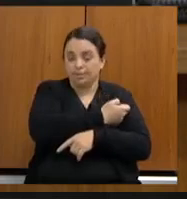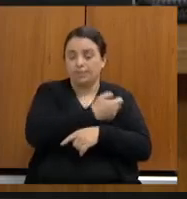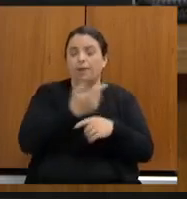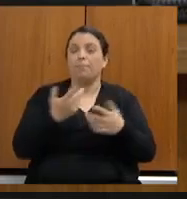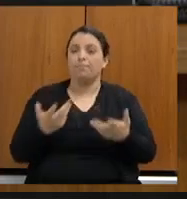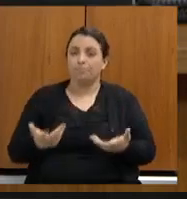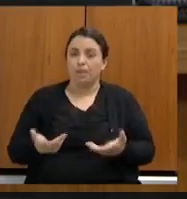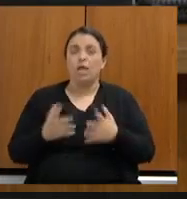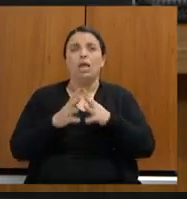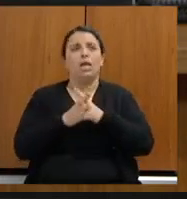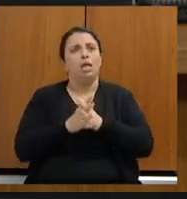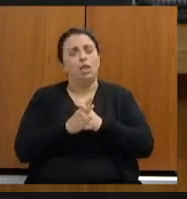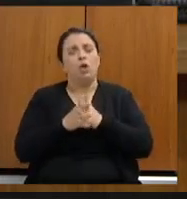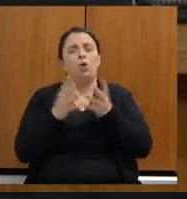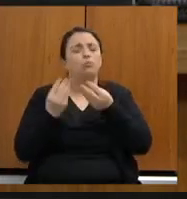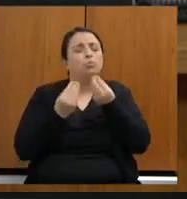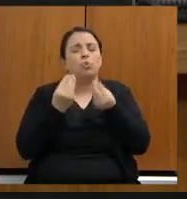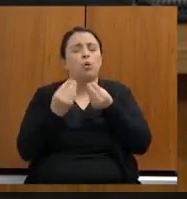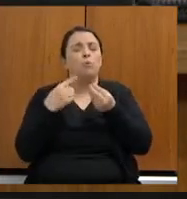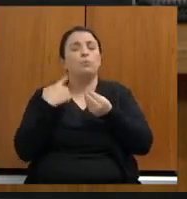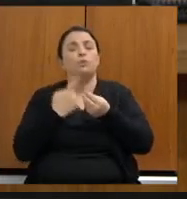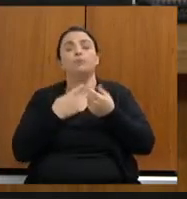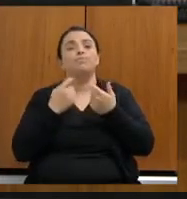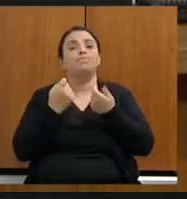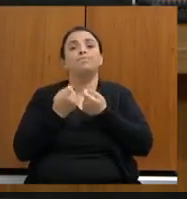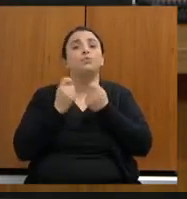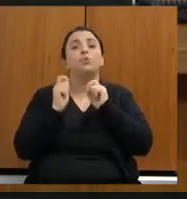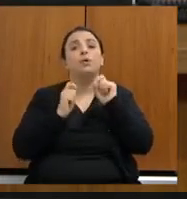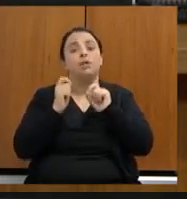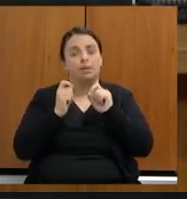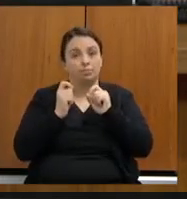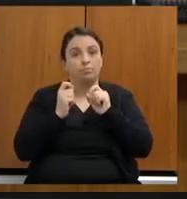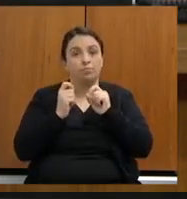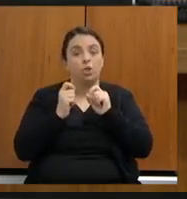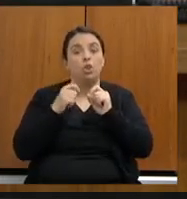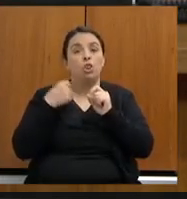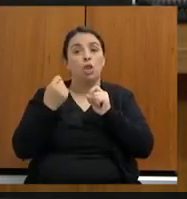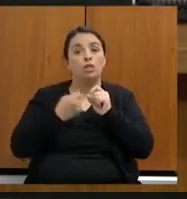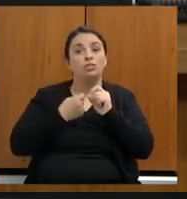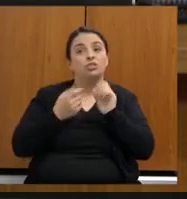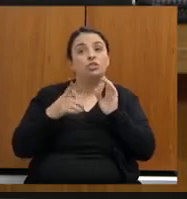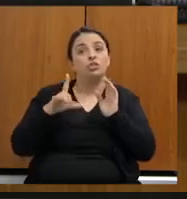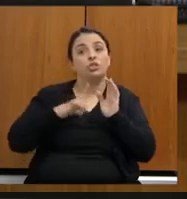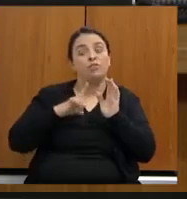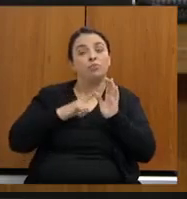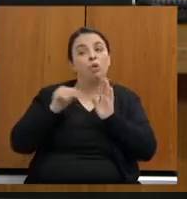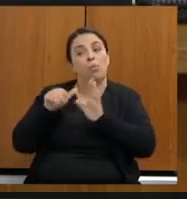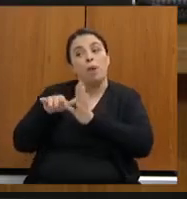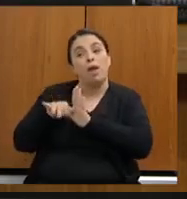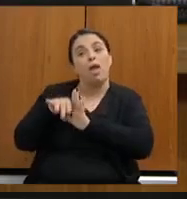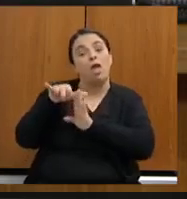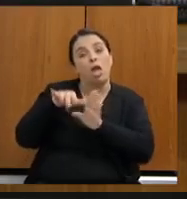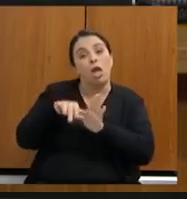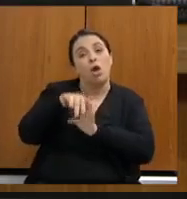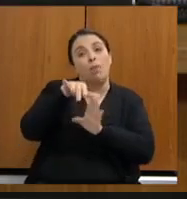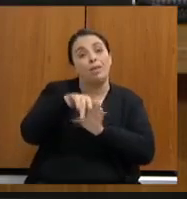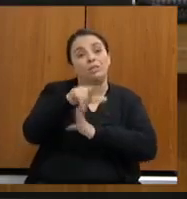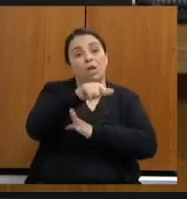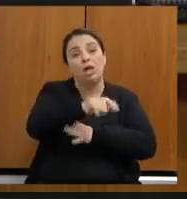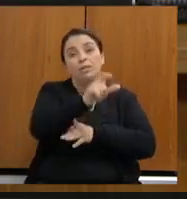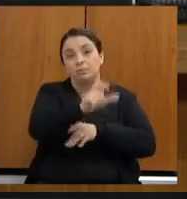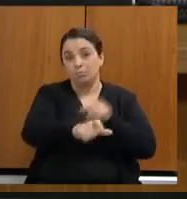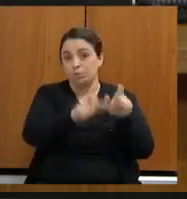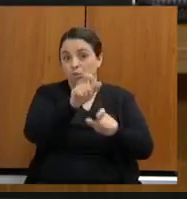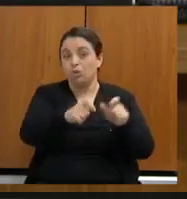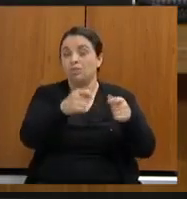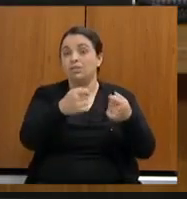foi proceder a uma recomendação para levantamento nominal daqueles que ainda restam por